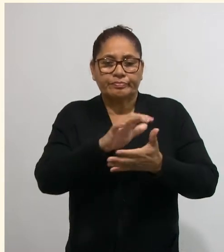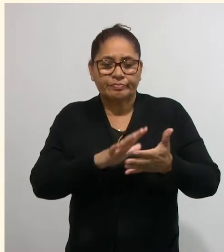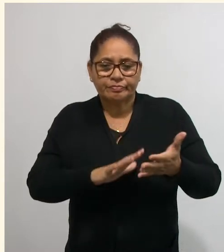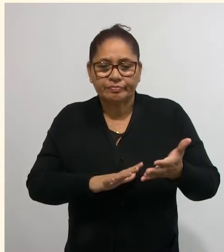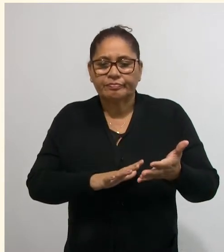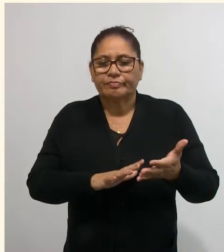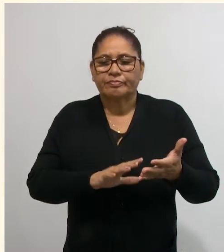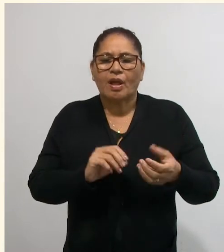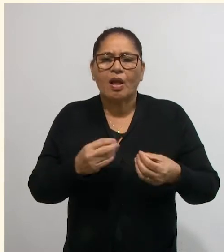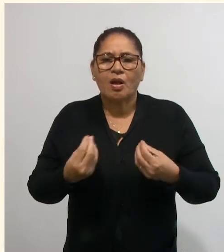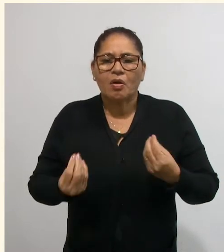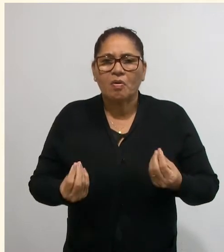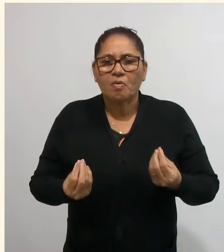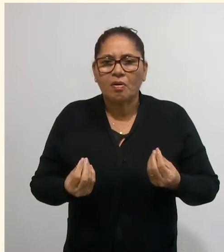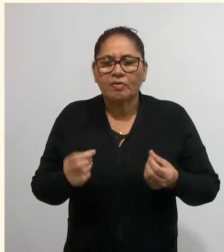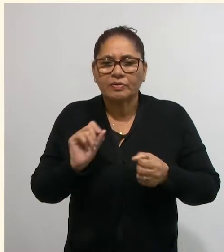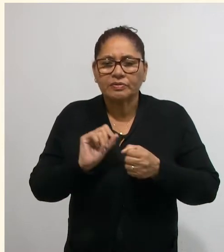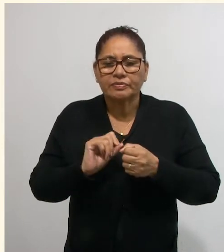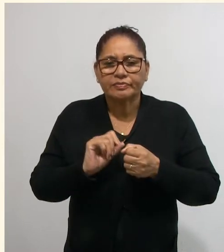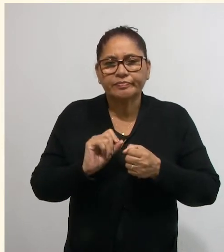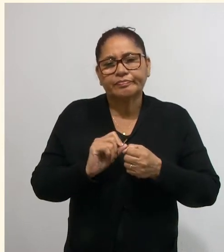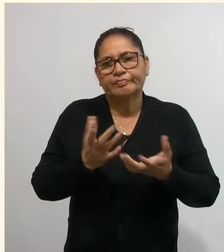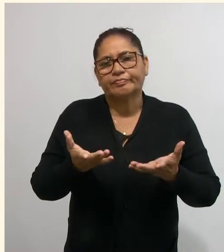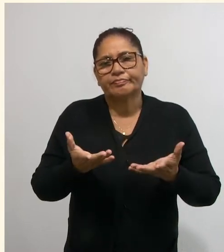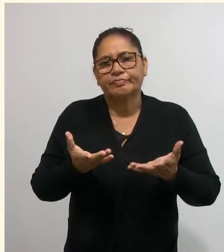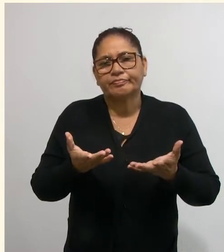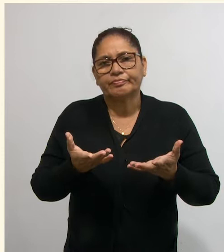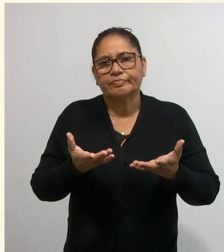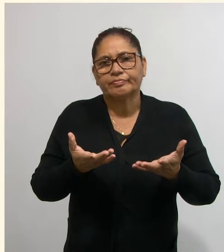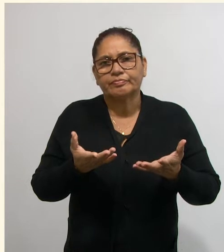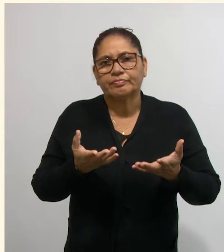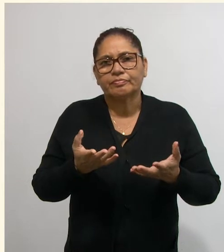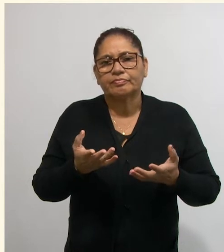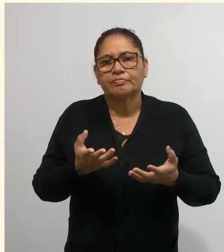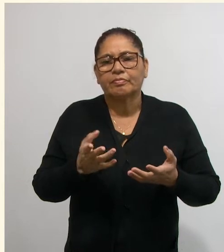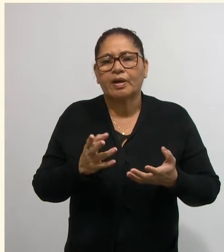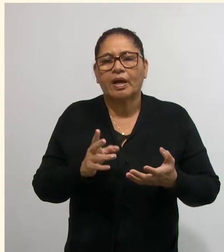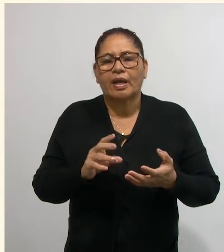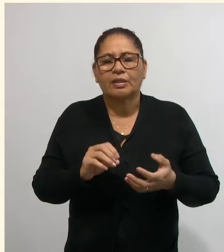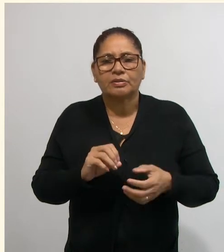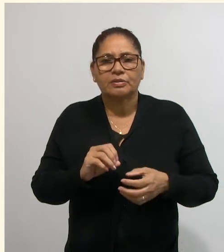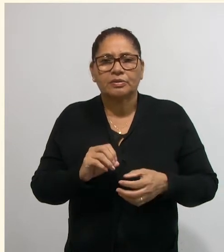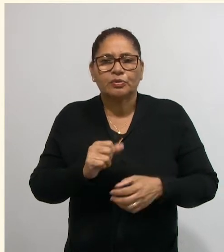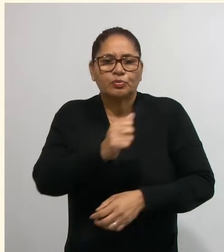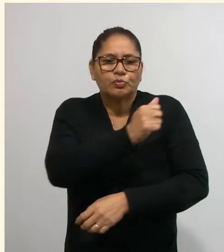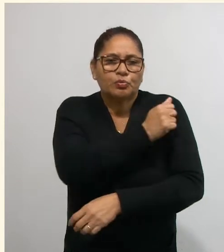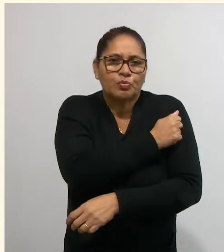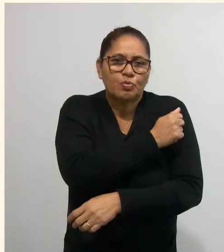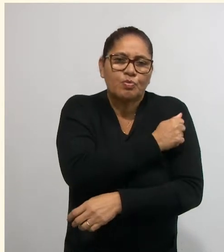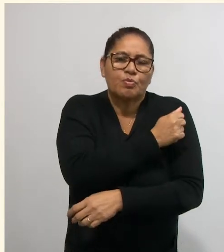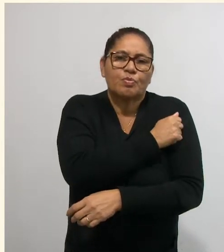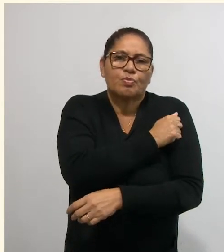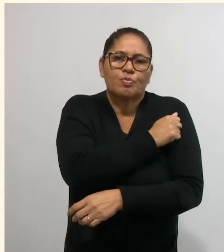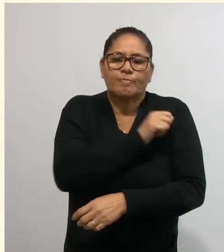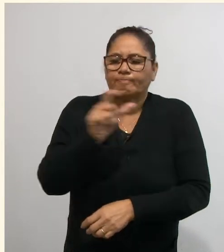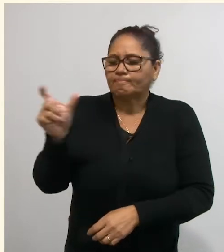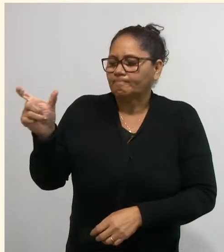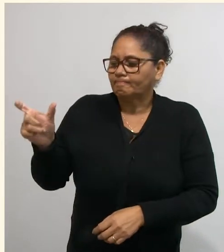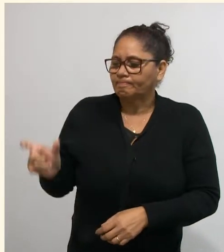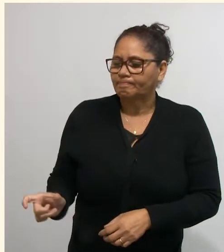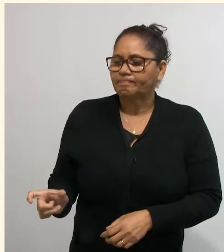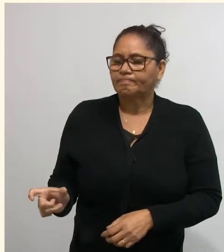mediação pela qual são providas condições e meios para os alunos se tornarem sujeitos ativos aonde?